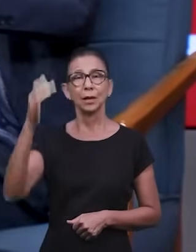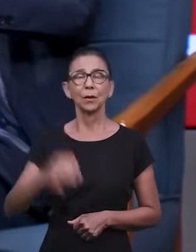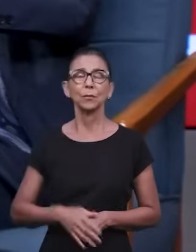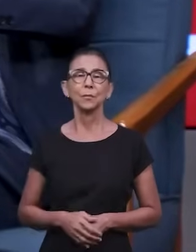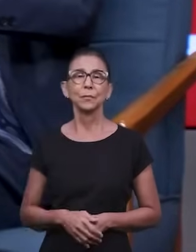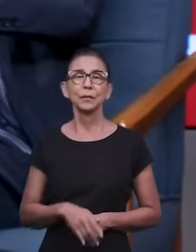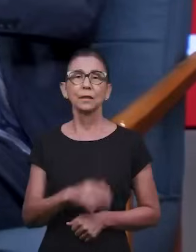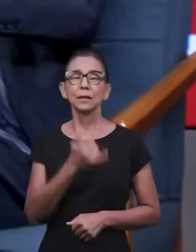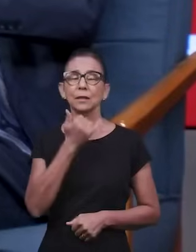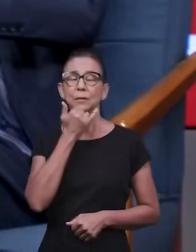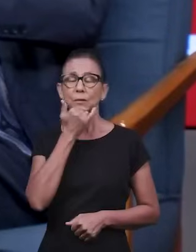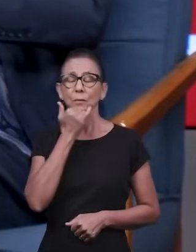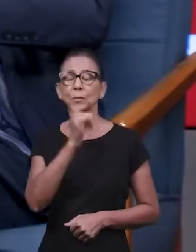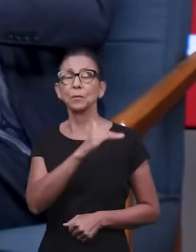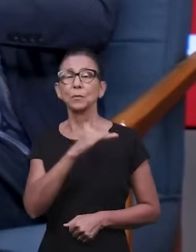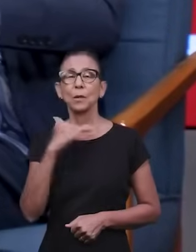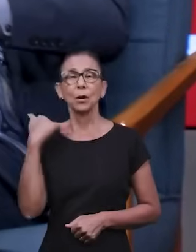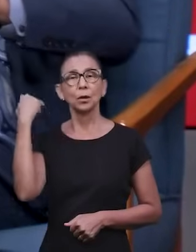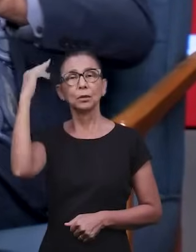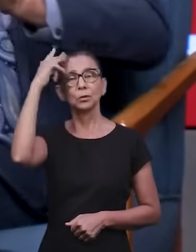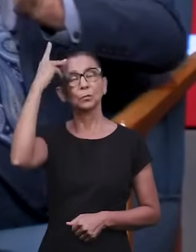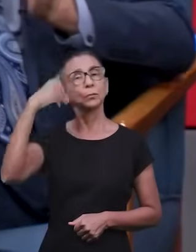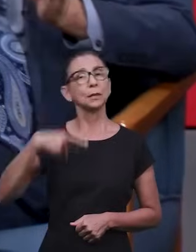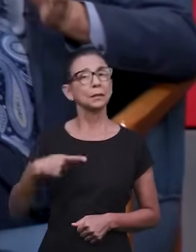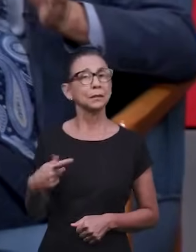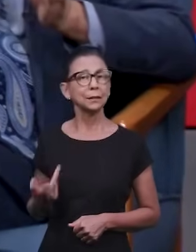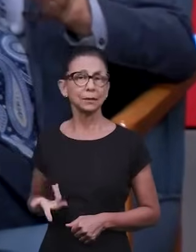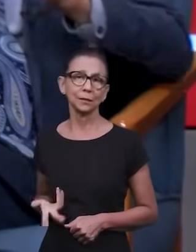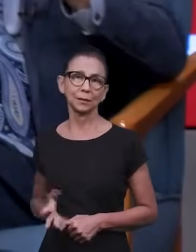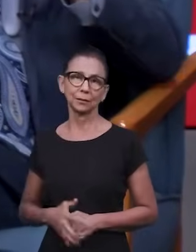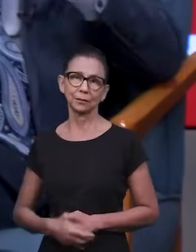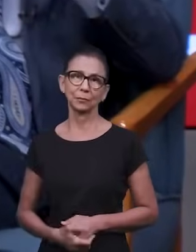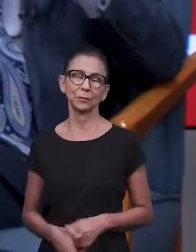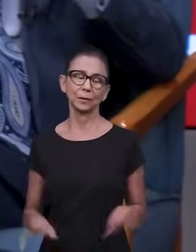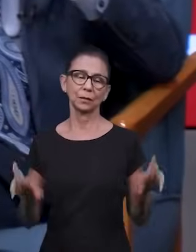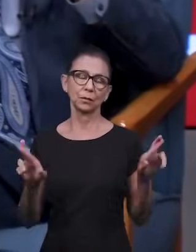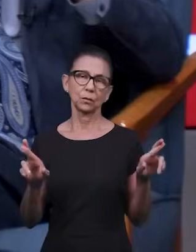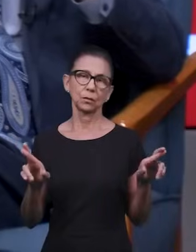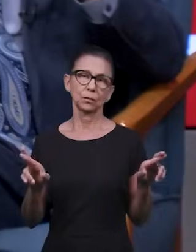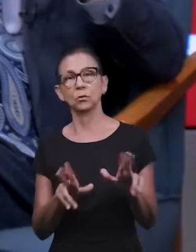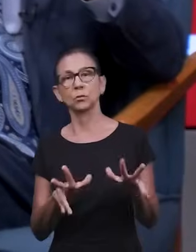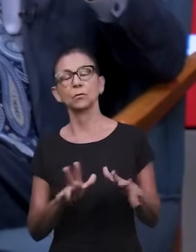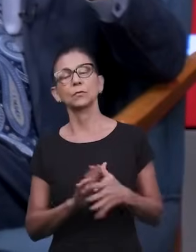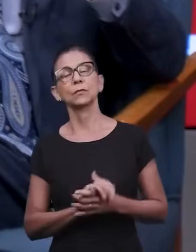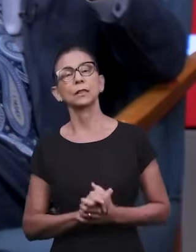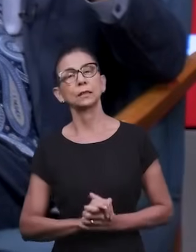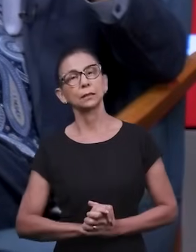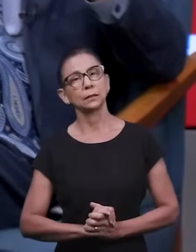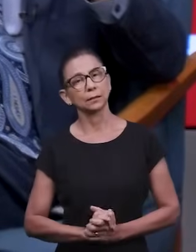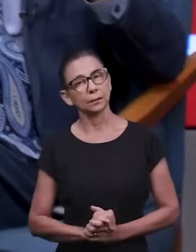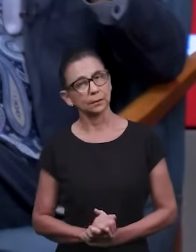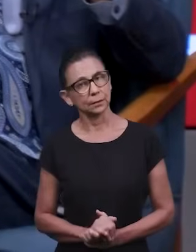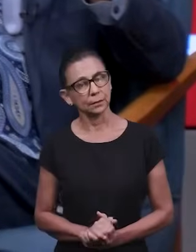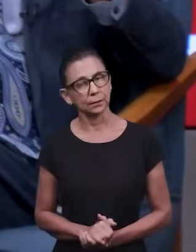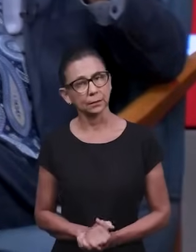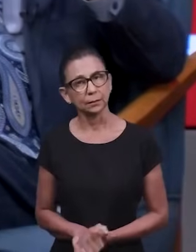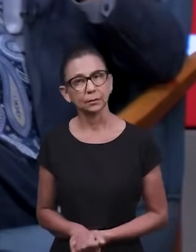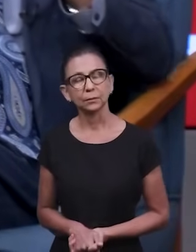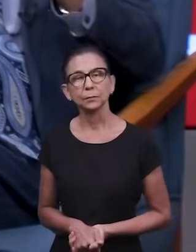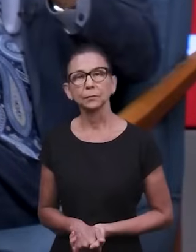para Ministério fazendo a diferença entre aquilo que era o rebanho